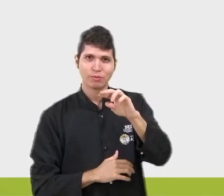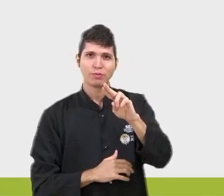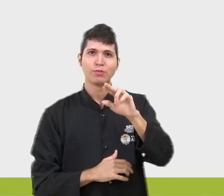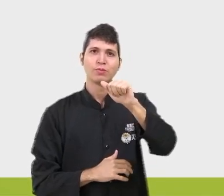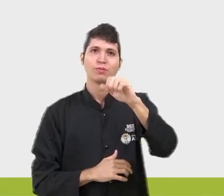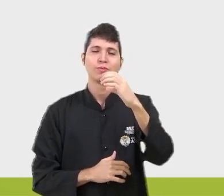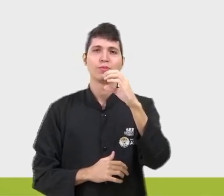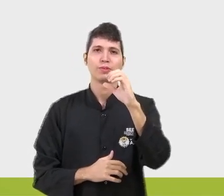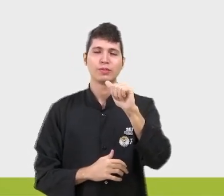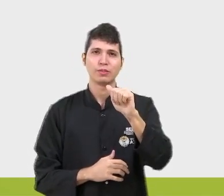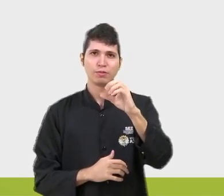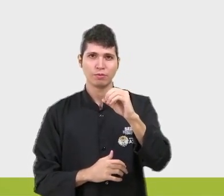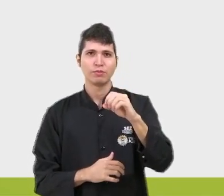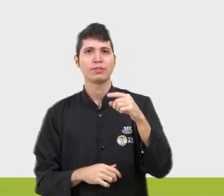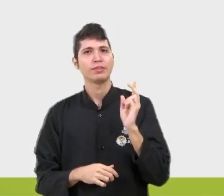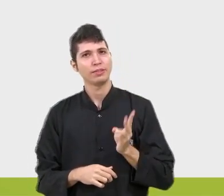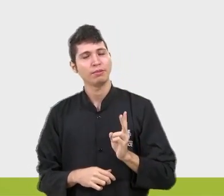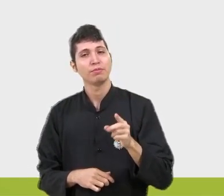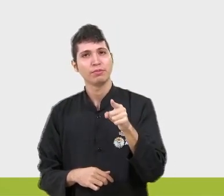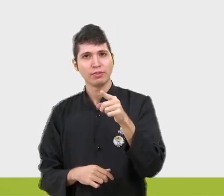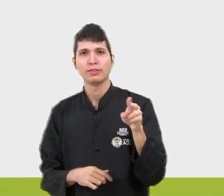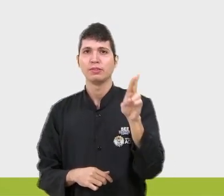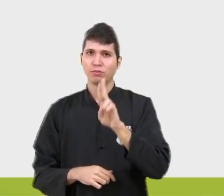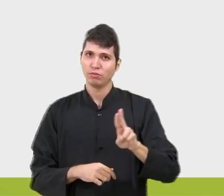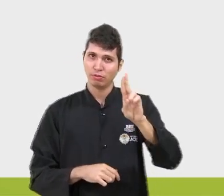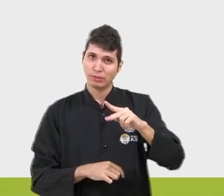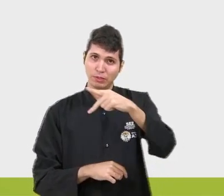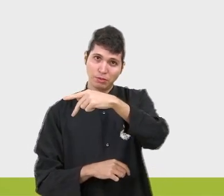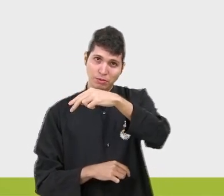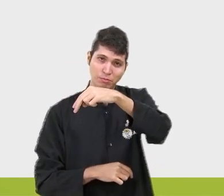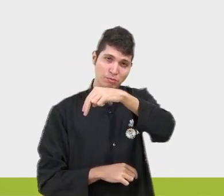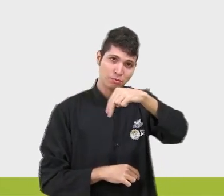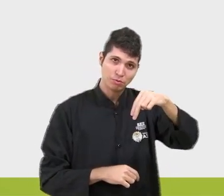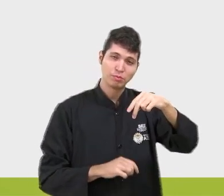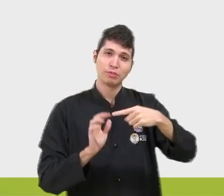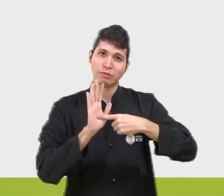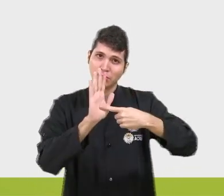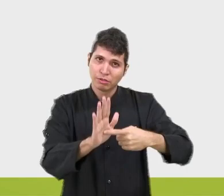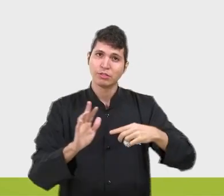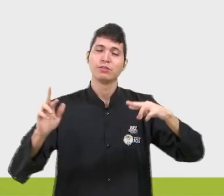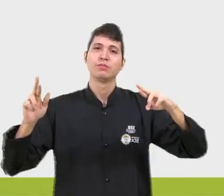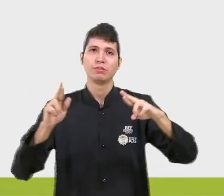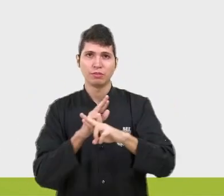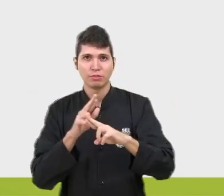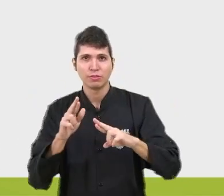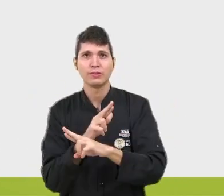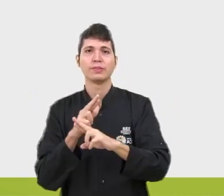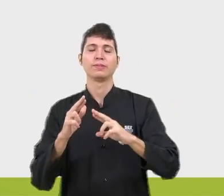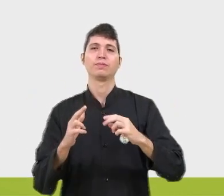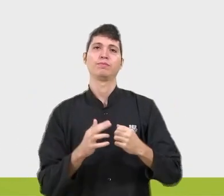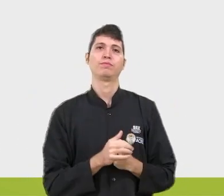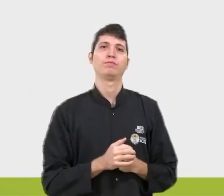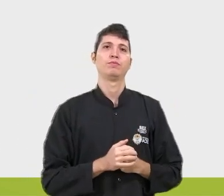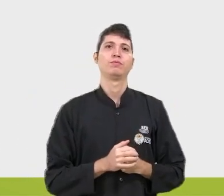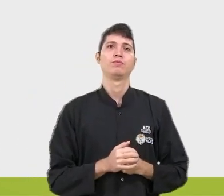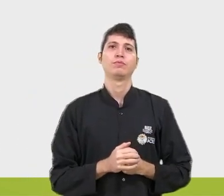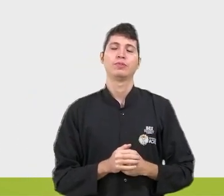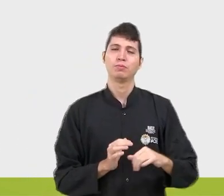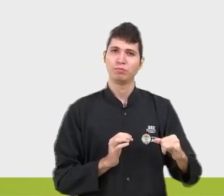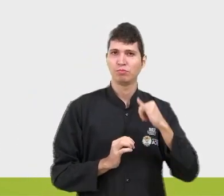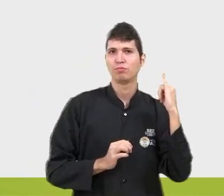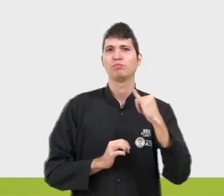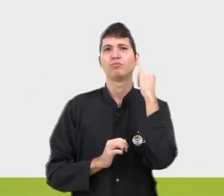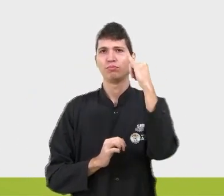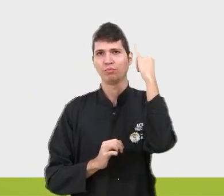relativos, pronomes demonstrativos que fazem, né, é uma diferença. Aqui nós